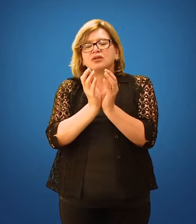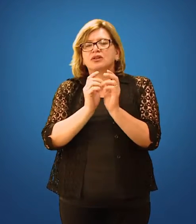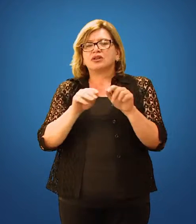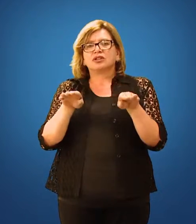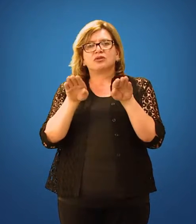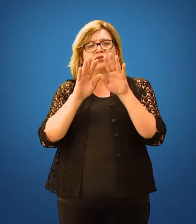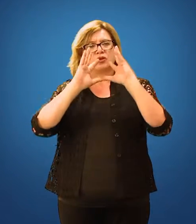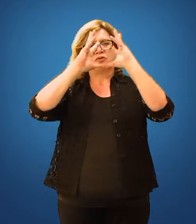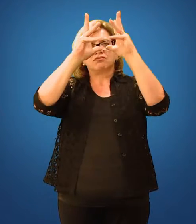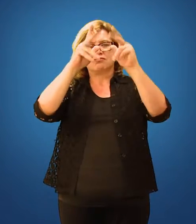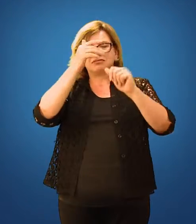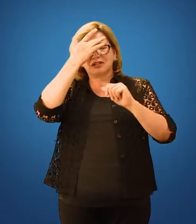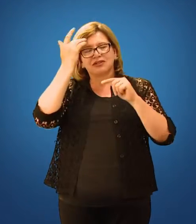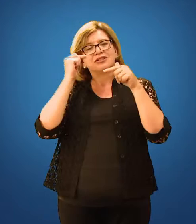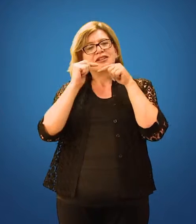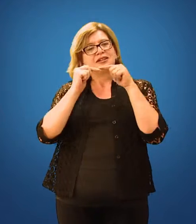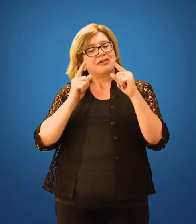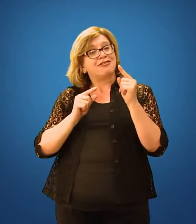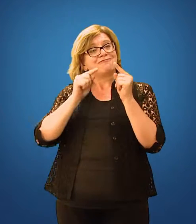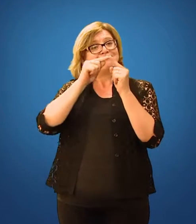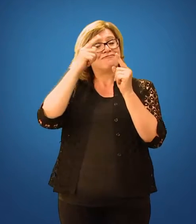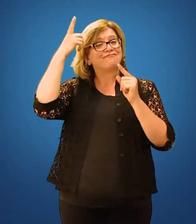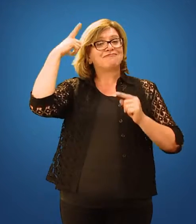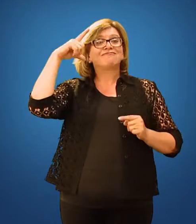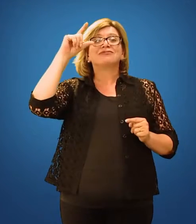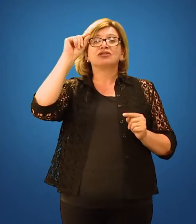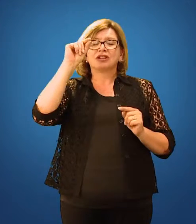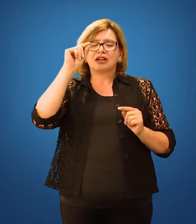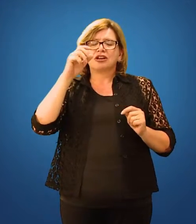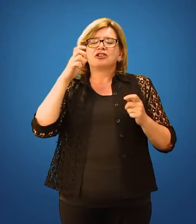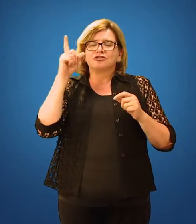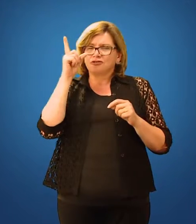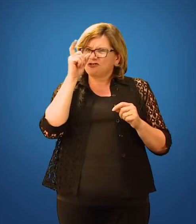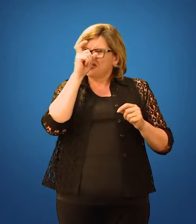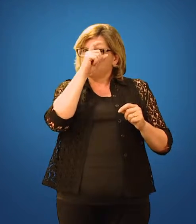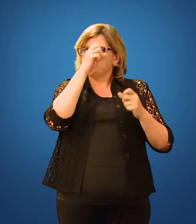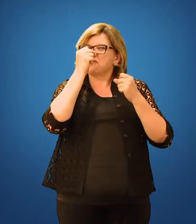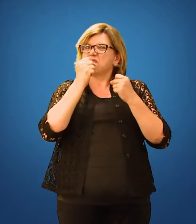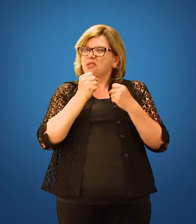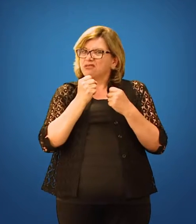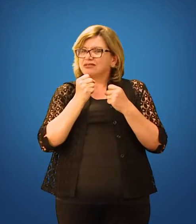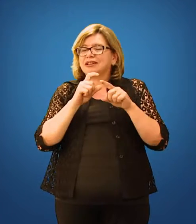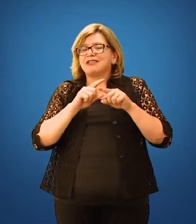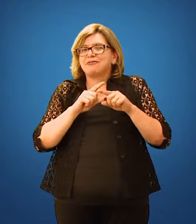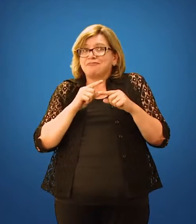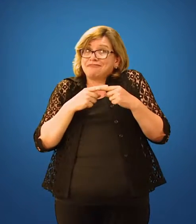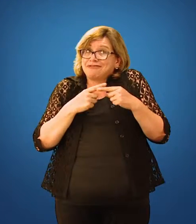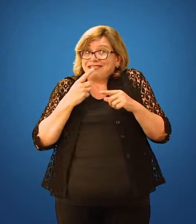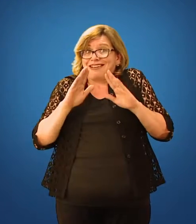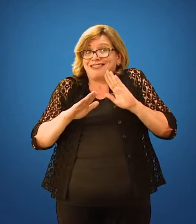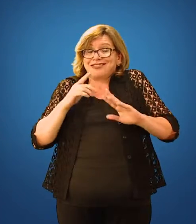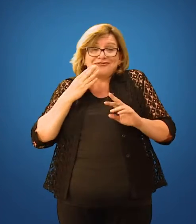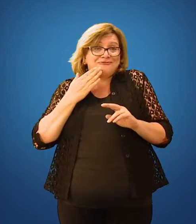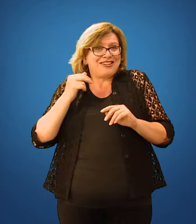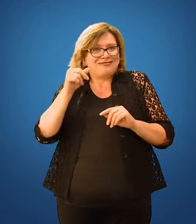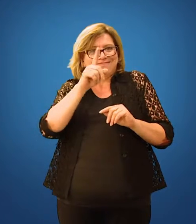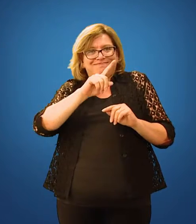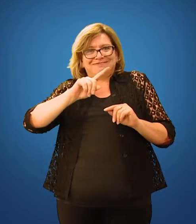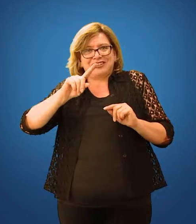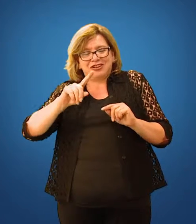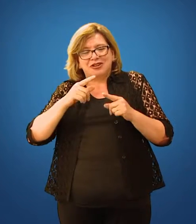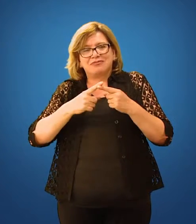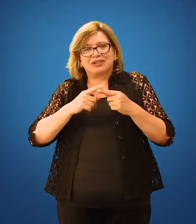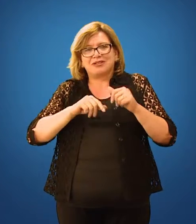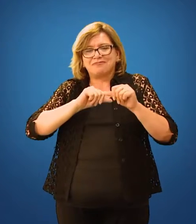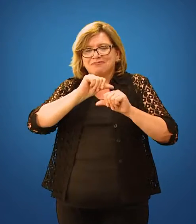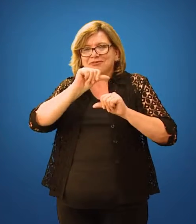trabalhar para alcançar, para atingir, por mais difícil que seja, porque ninguém aqui está falando que vai ser fácil. Toda mudança requer